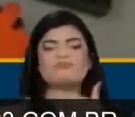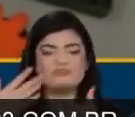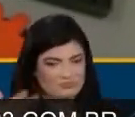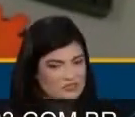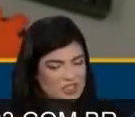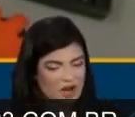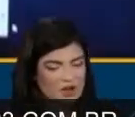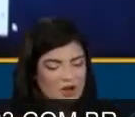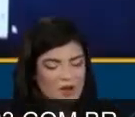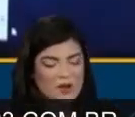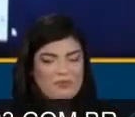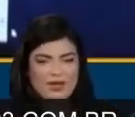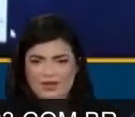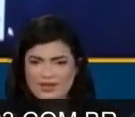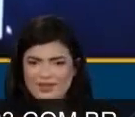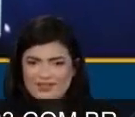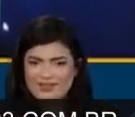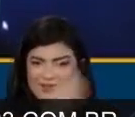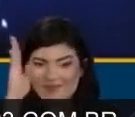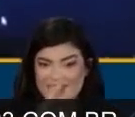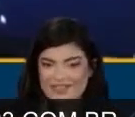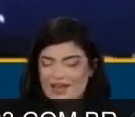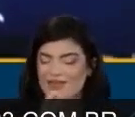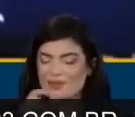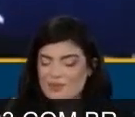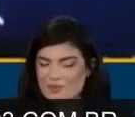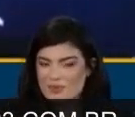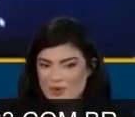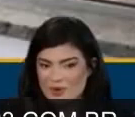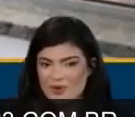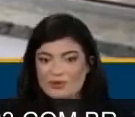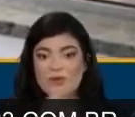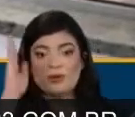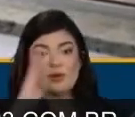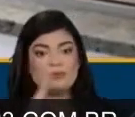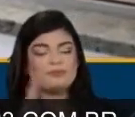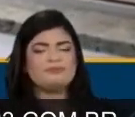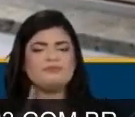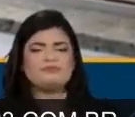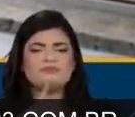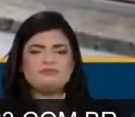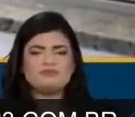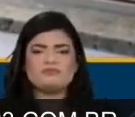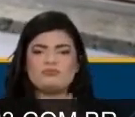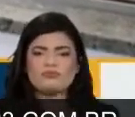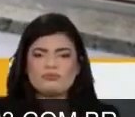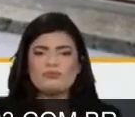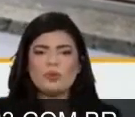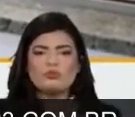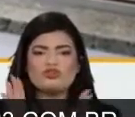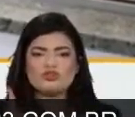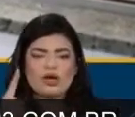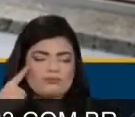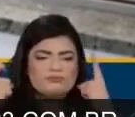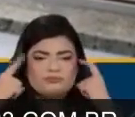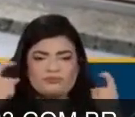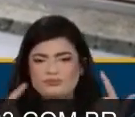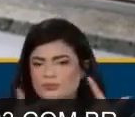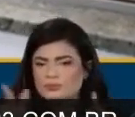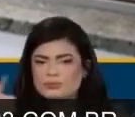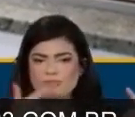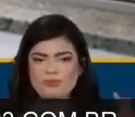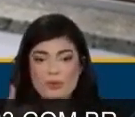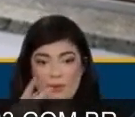desenvolvida Enquanto essa vacina brasileira não é feita o Brasil tem importado imunizantes o país